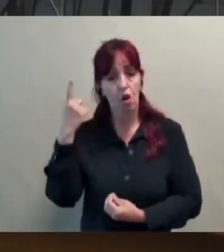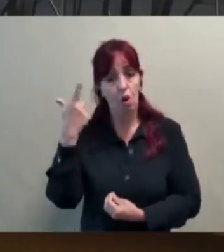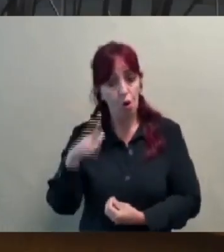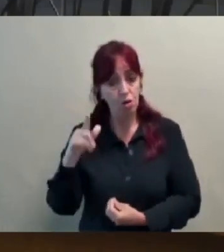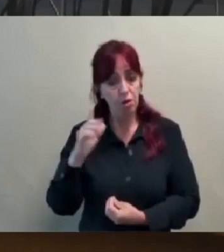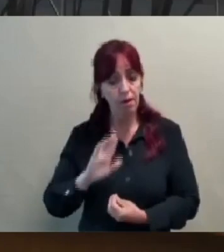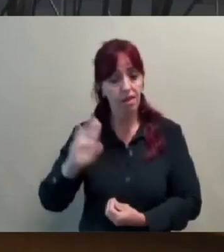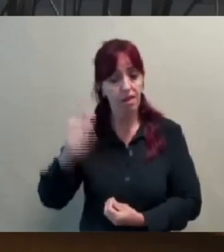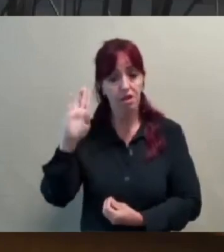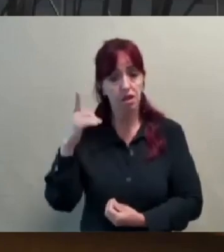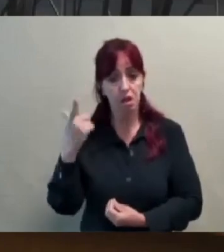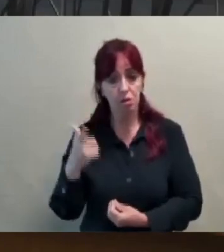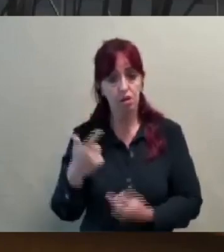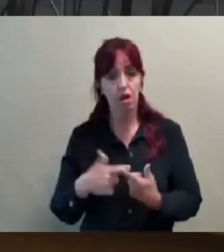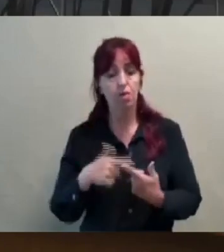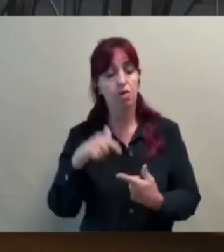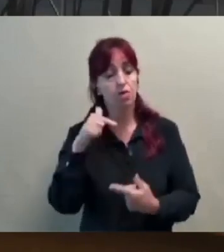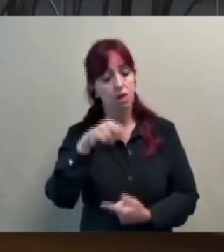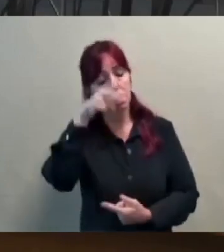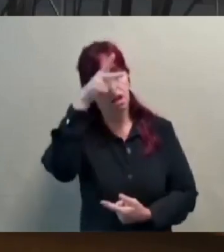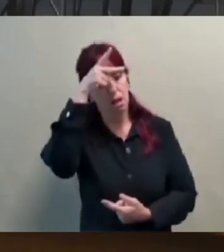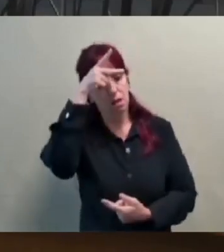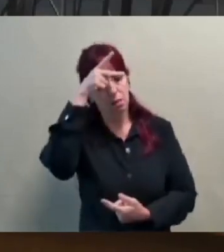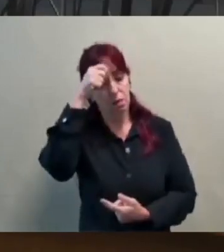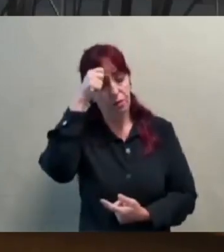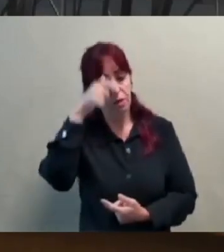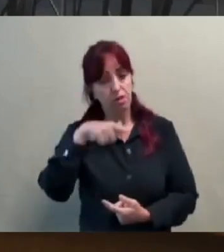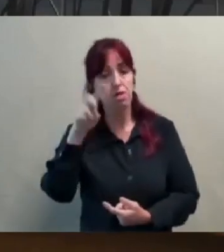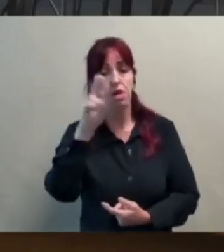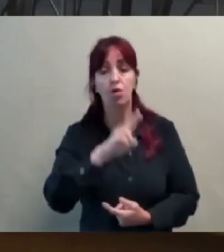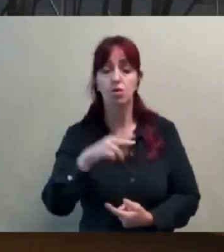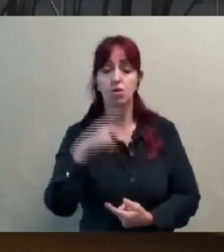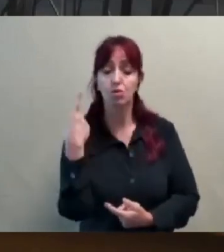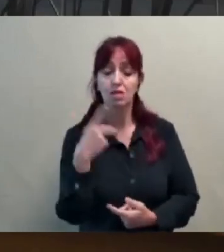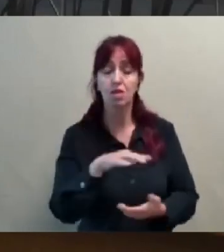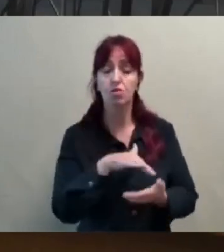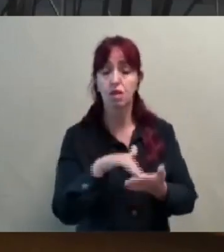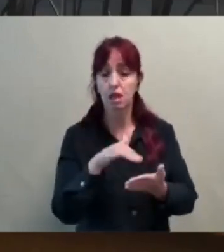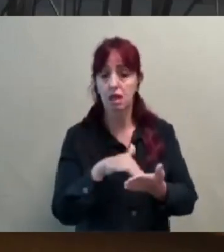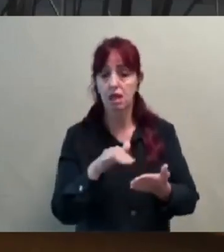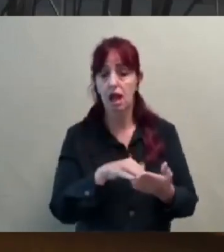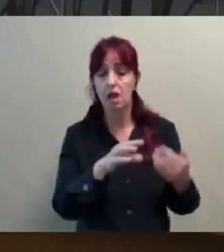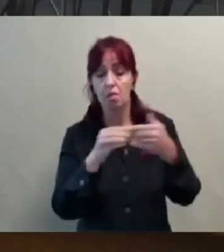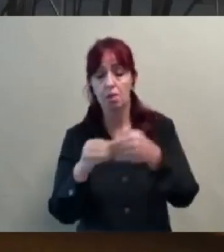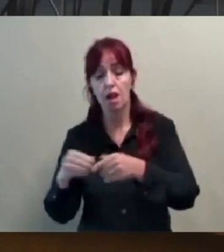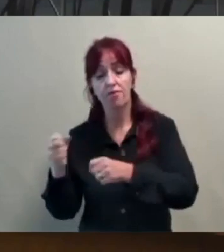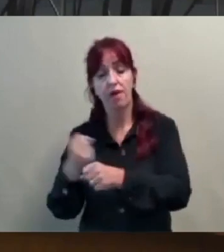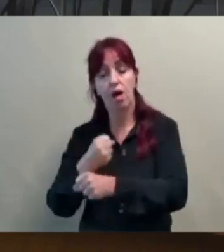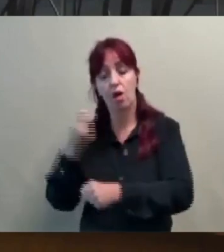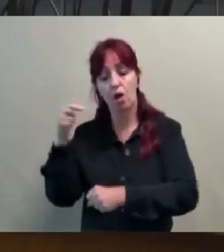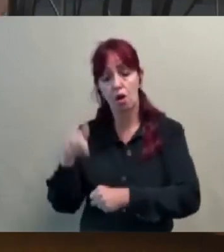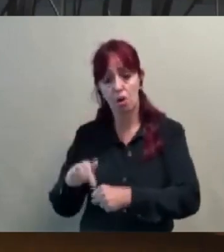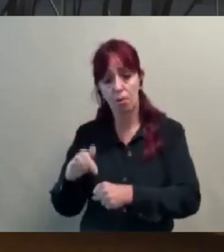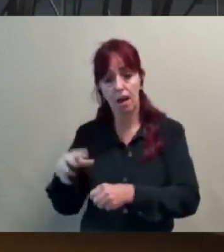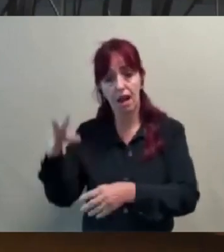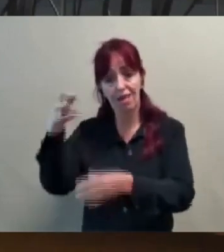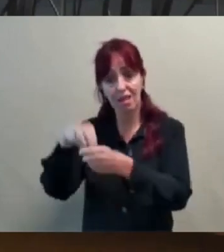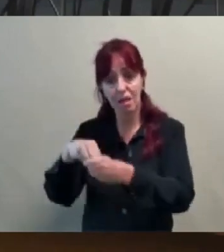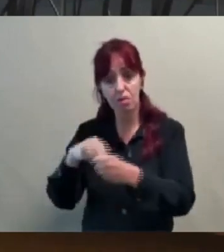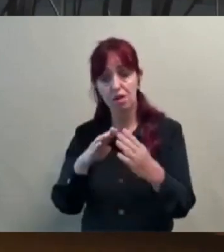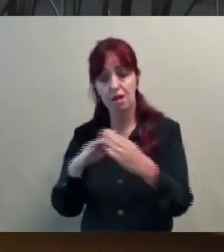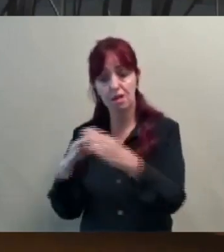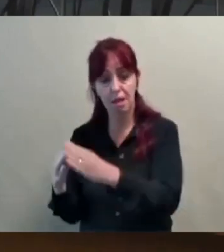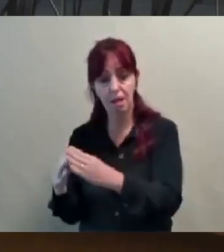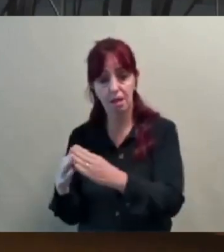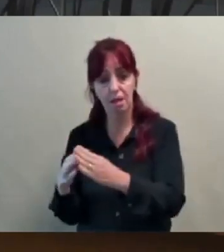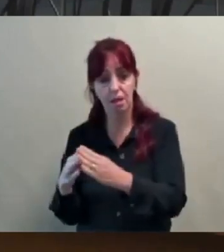usando o secretário do senhor para poder levar a obra dentro do aglomerado da Serra, que é pré-candidato a vereador, para